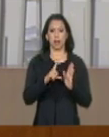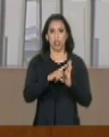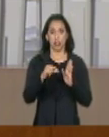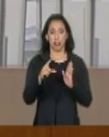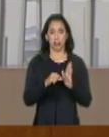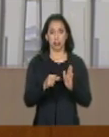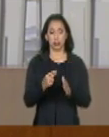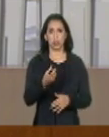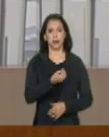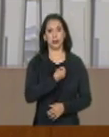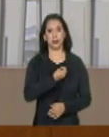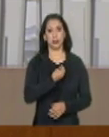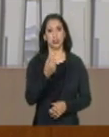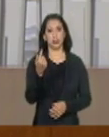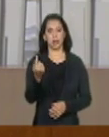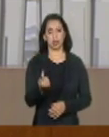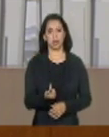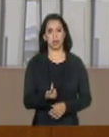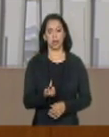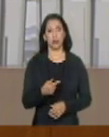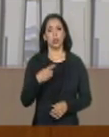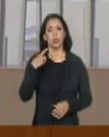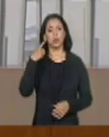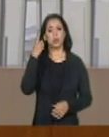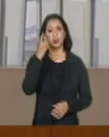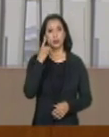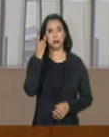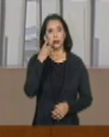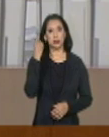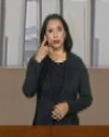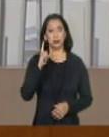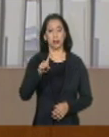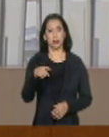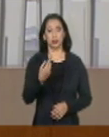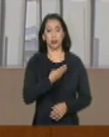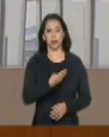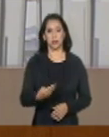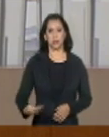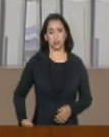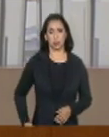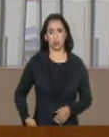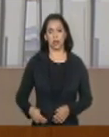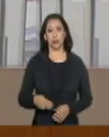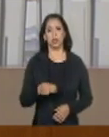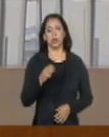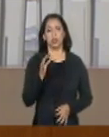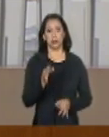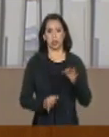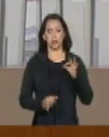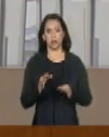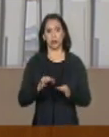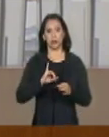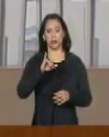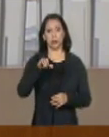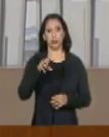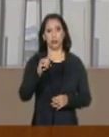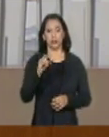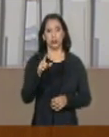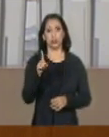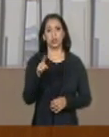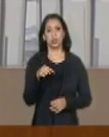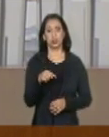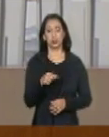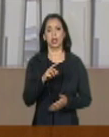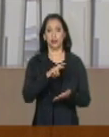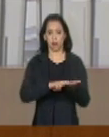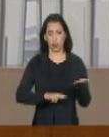aqui presente o então deputado, depois ministro da Justiça, José Eduardo Martins Cardoso, foi o relator